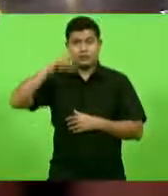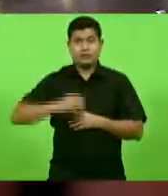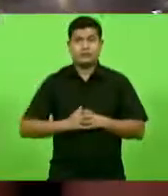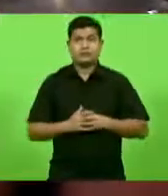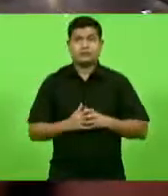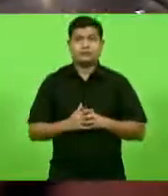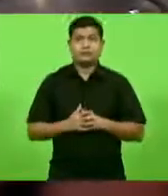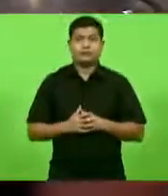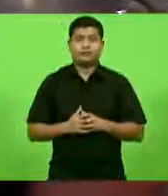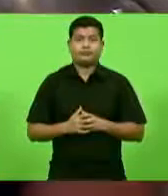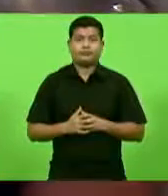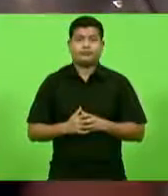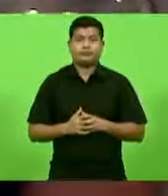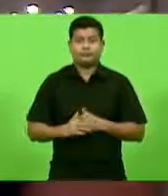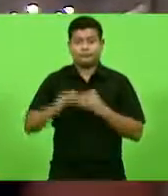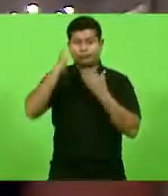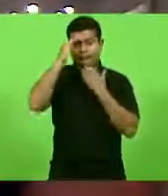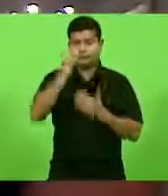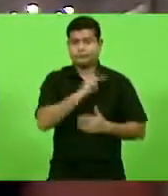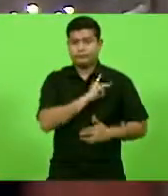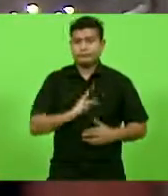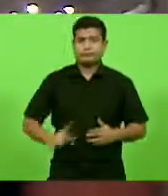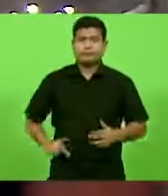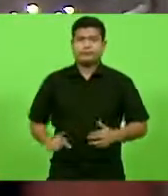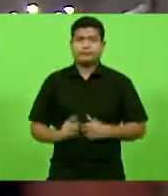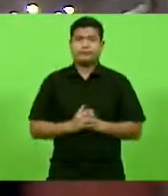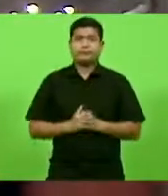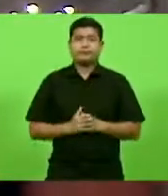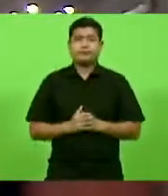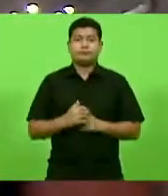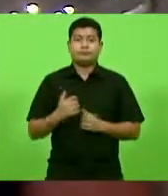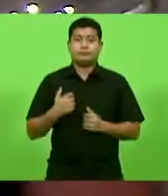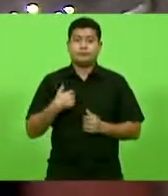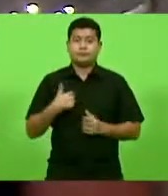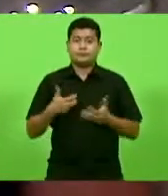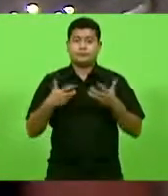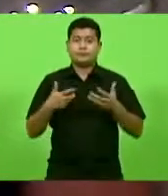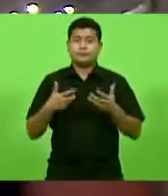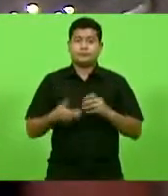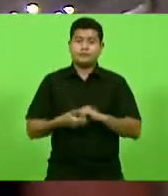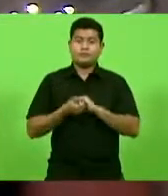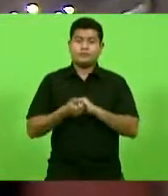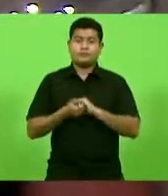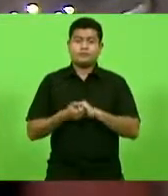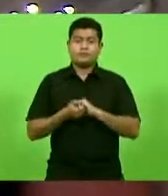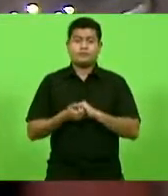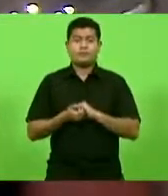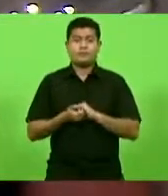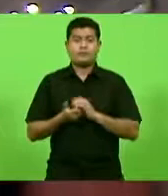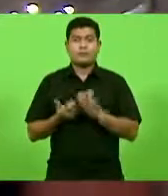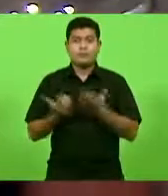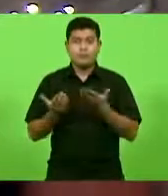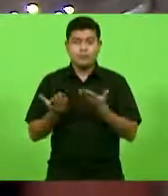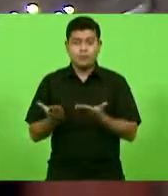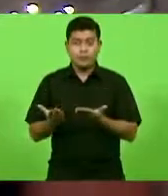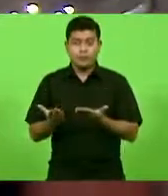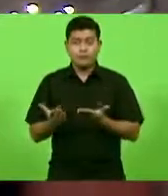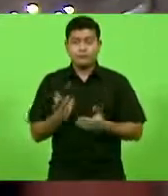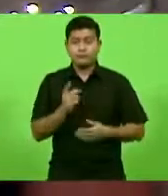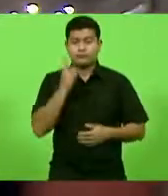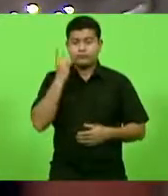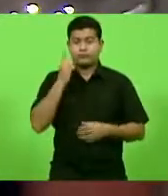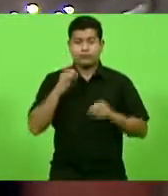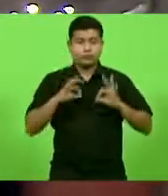Muito obrigado, senhor presidente. Mas quero, de pronto, lhe cumprimentar, cumprimentar todos os senhores deputados que fazem